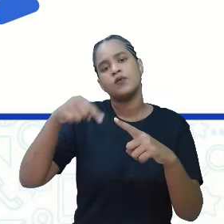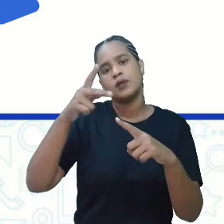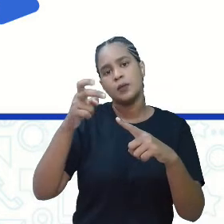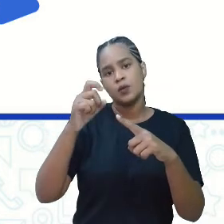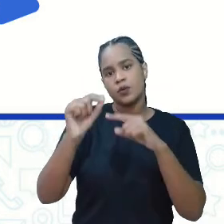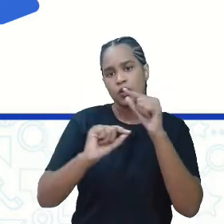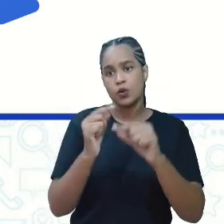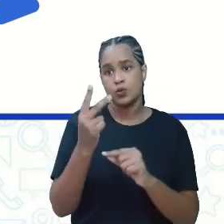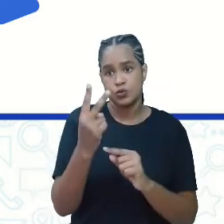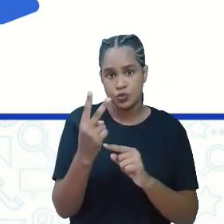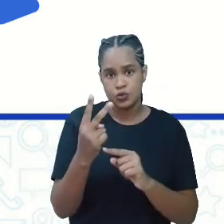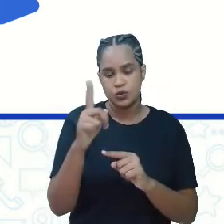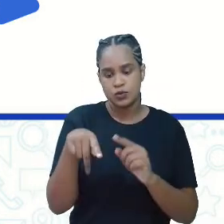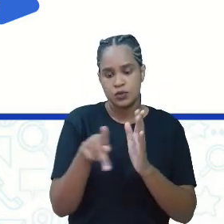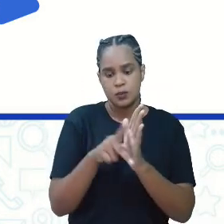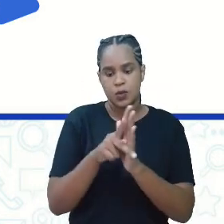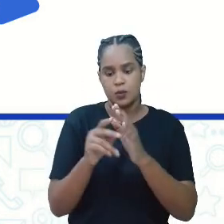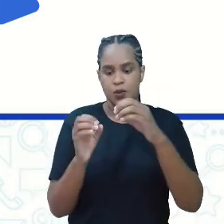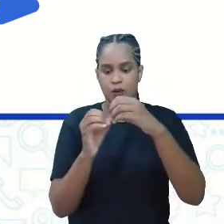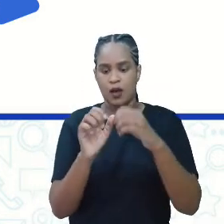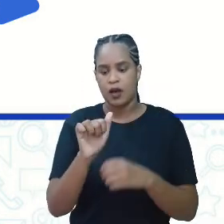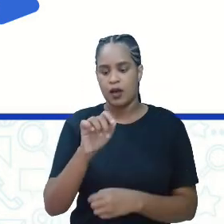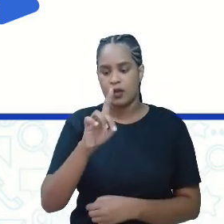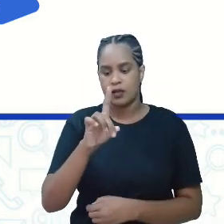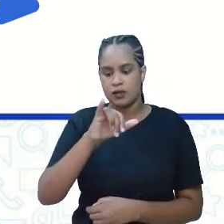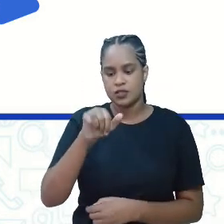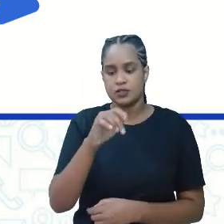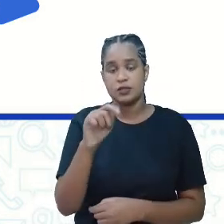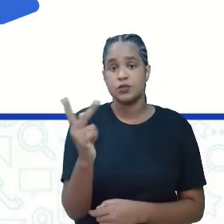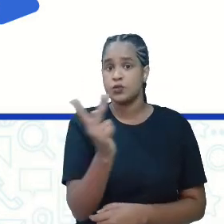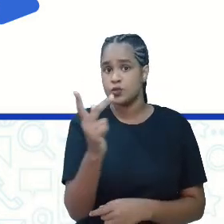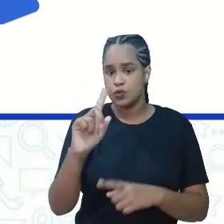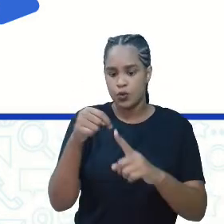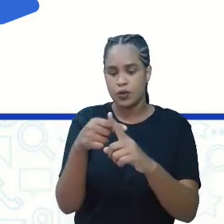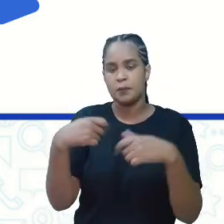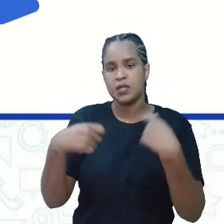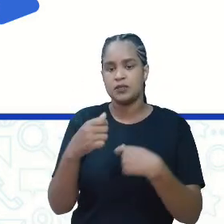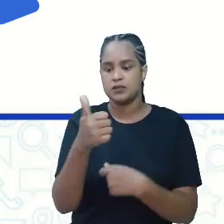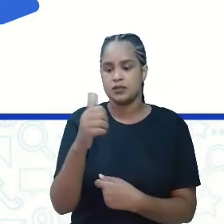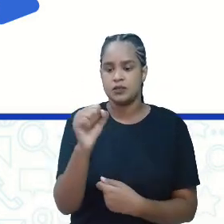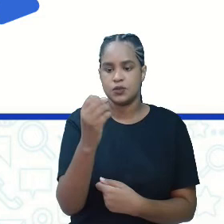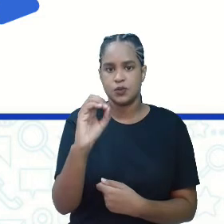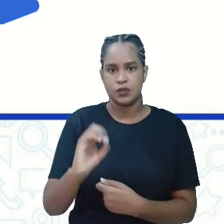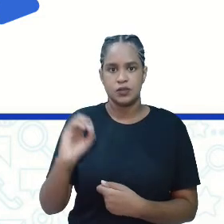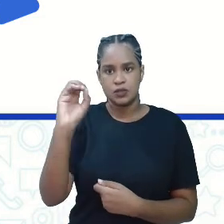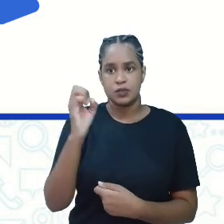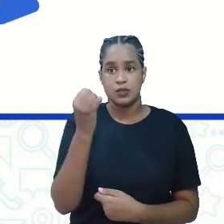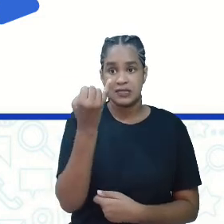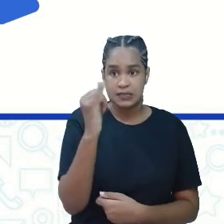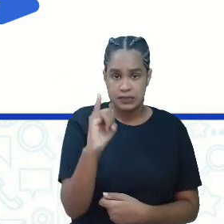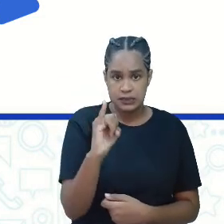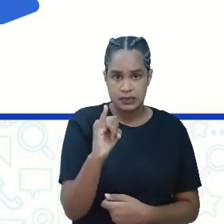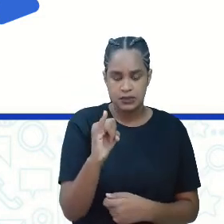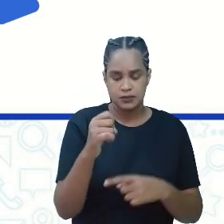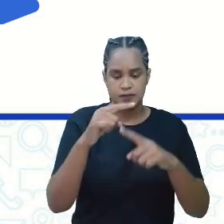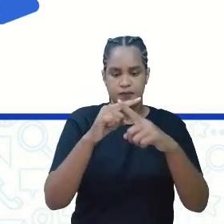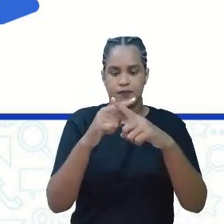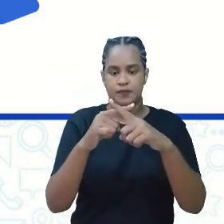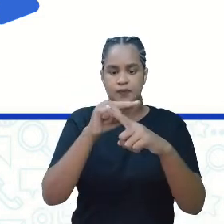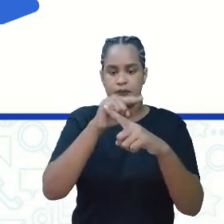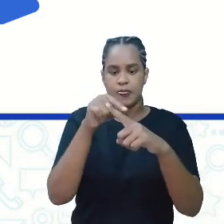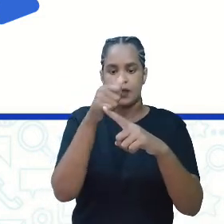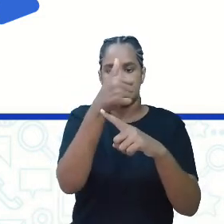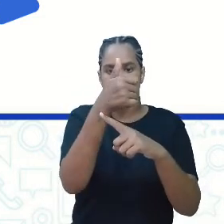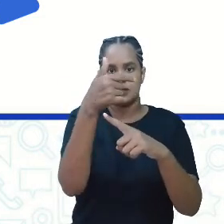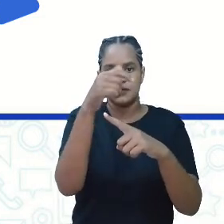eles tem que dar igual a 180 graus. Então, ora, se aquele ângulo ali, ele mede 120 graus, quanto